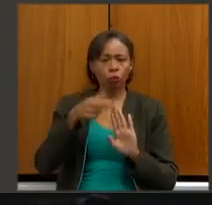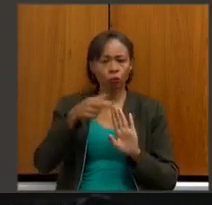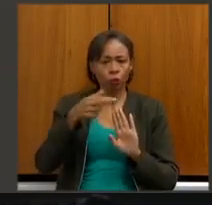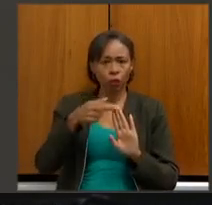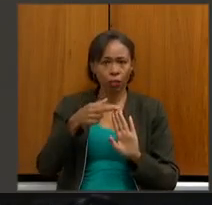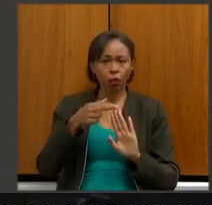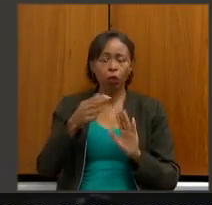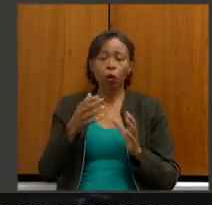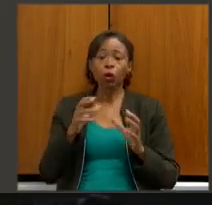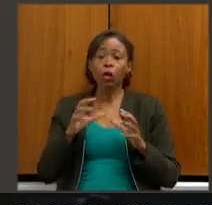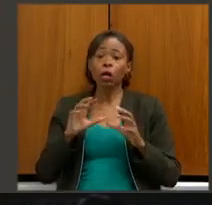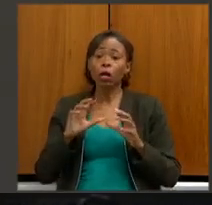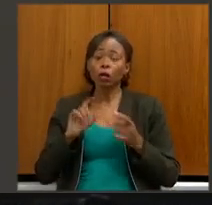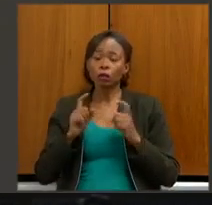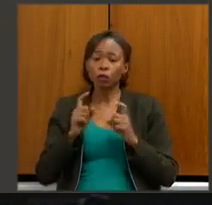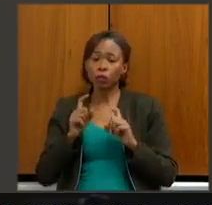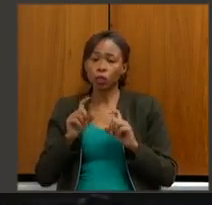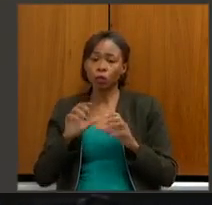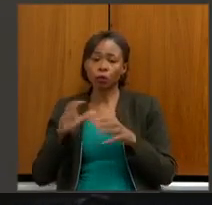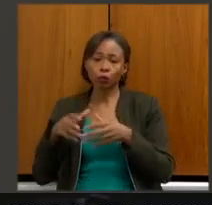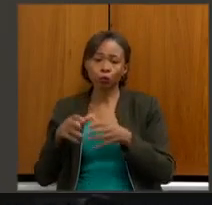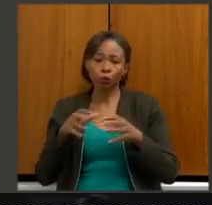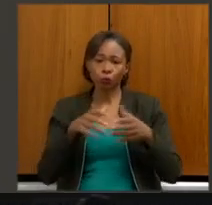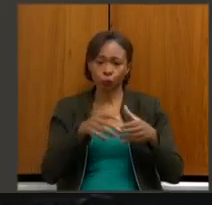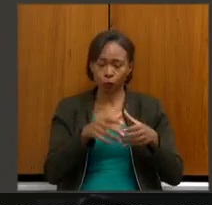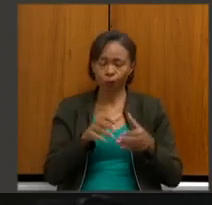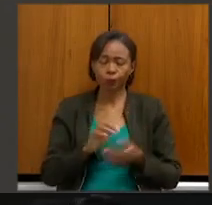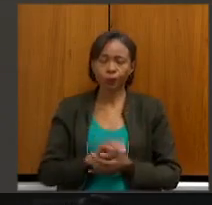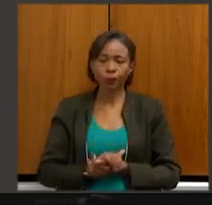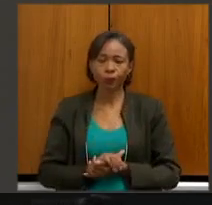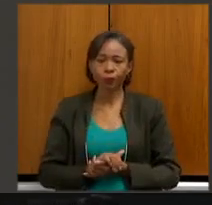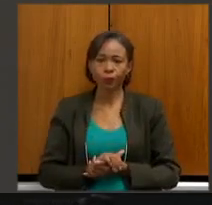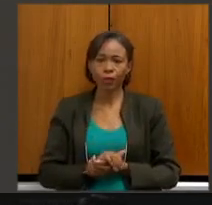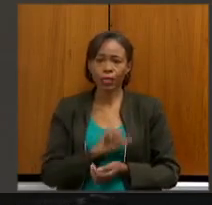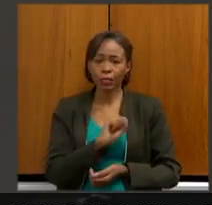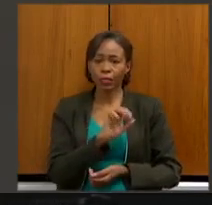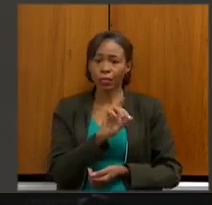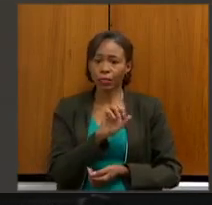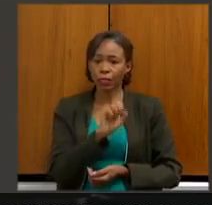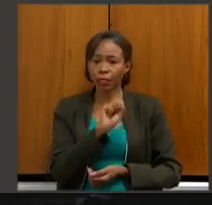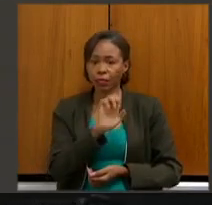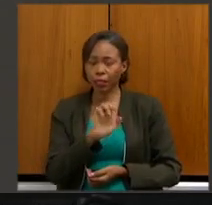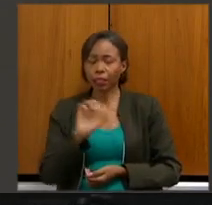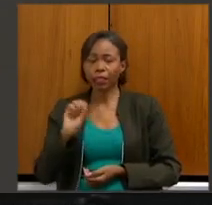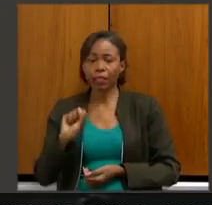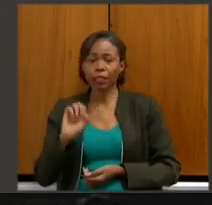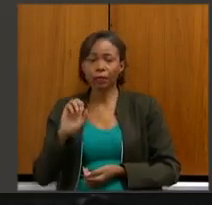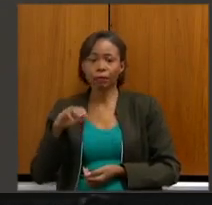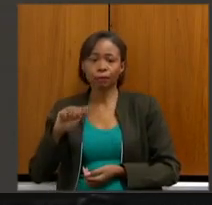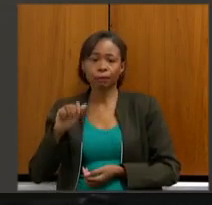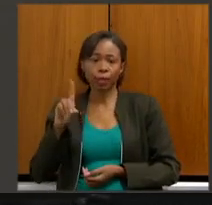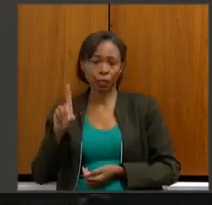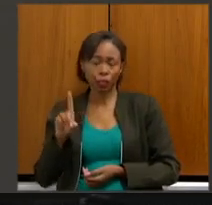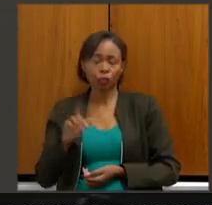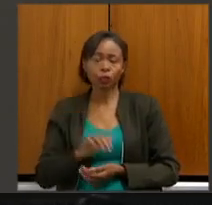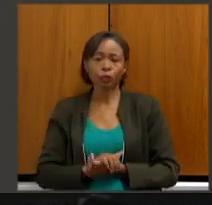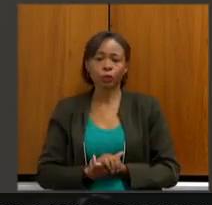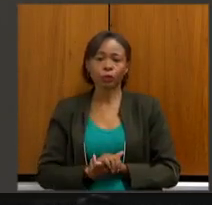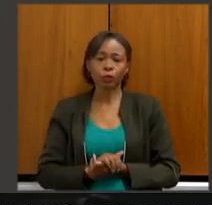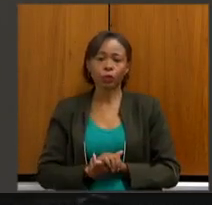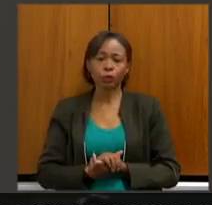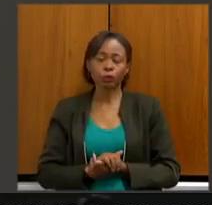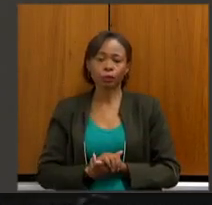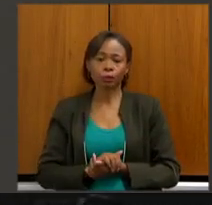semad número um de quatro de Abreu de 2022 que regulamenta a consulta livre prévia e informada para